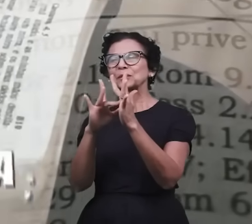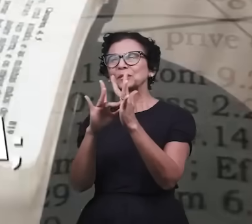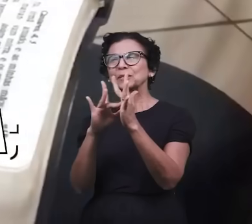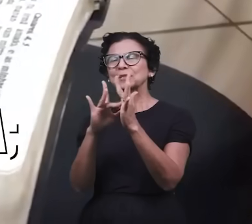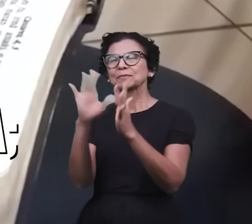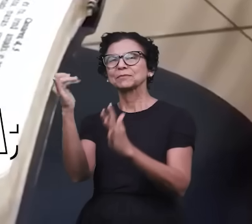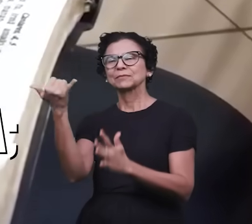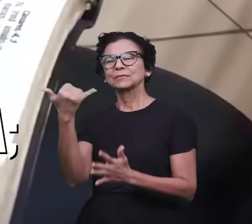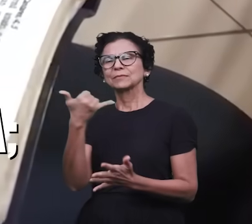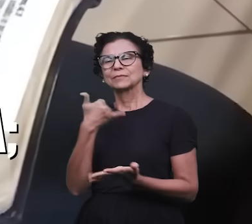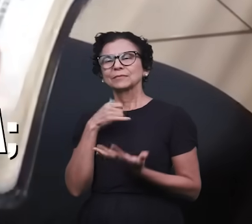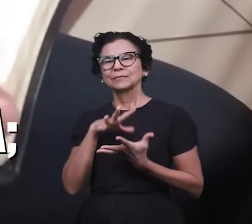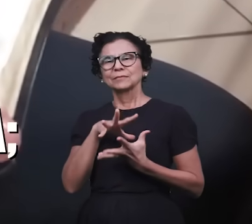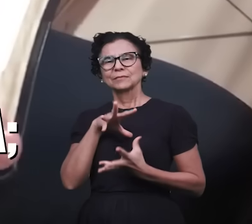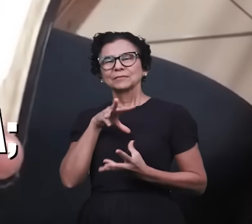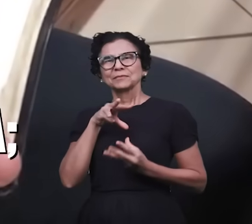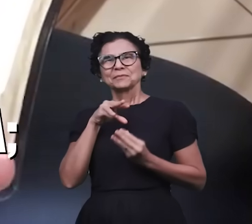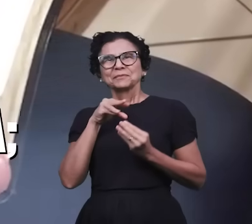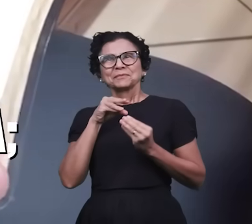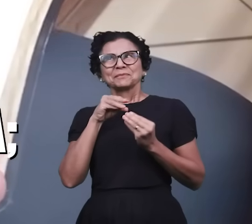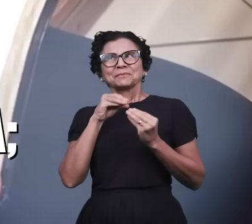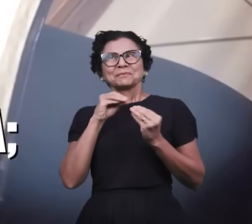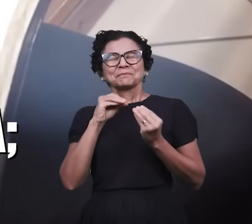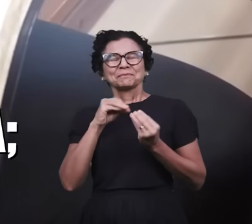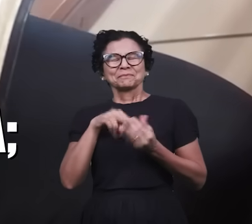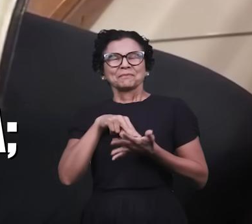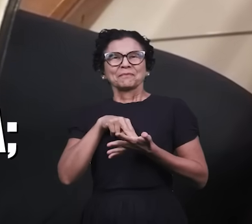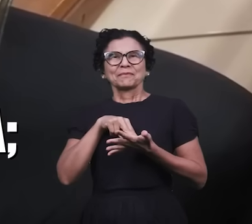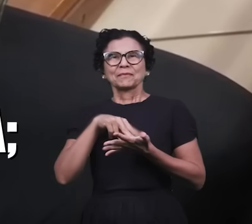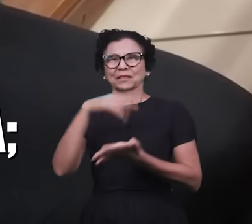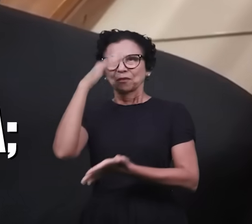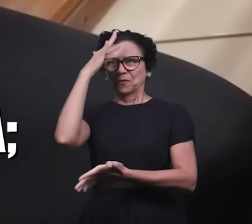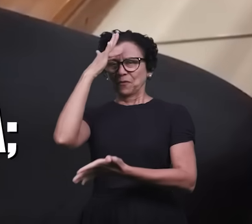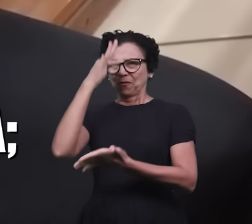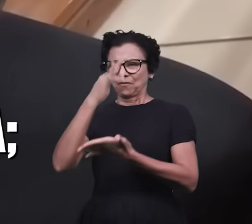que alimenta minha alma.